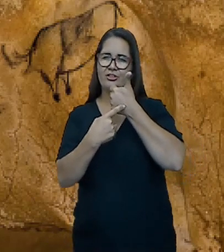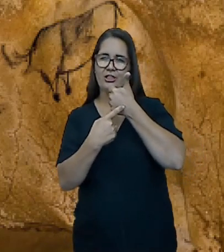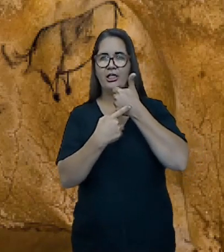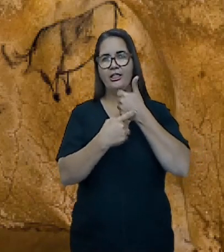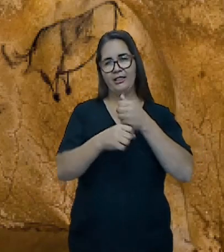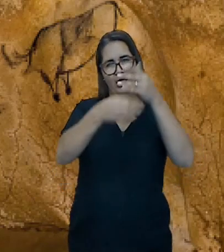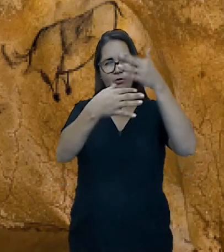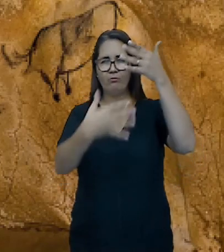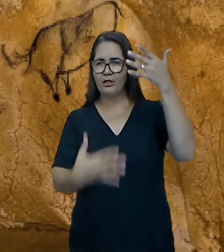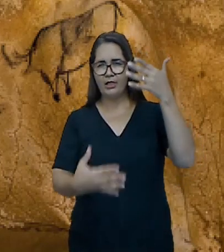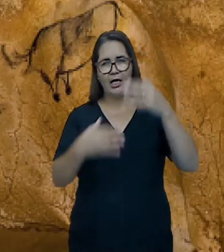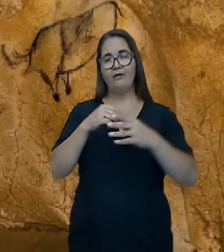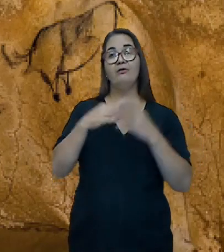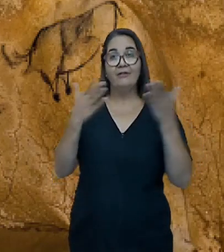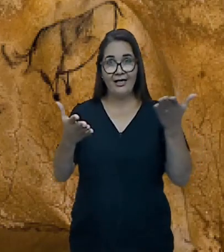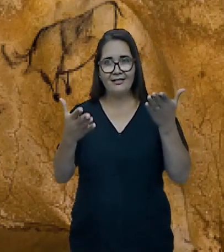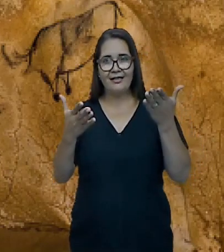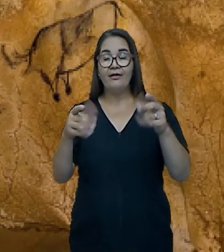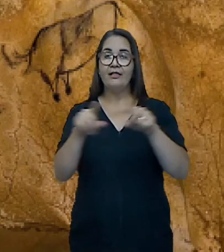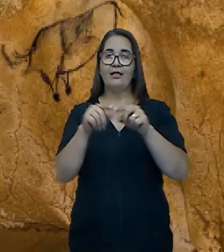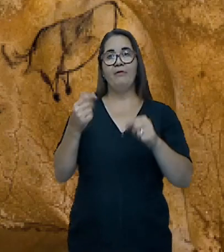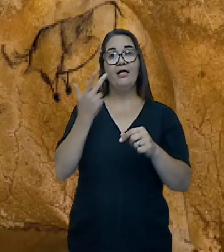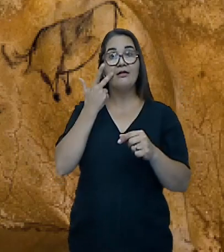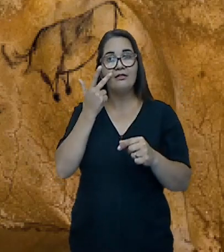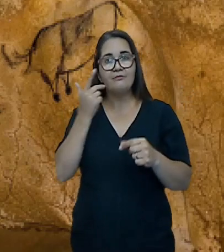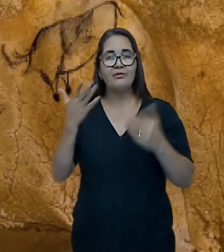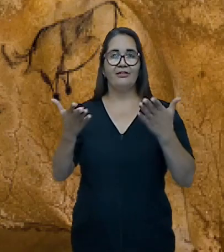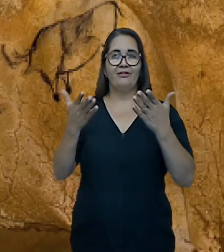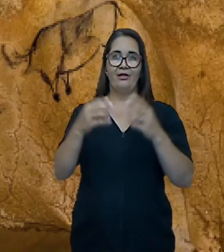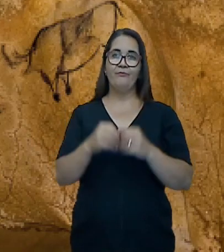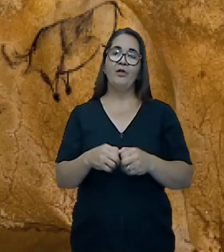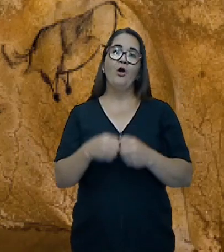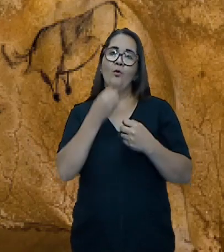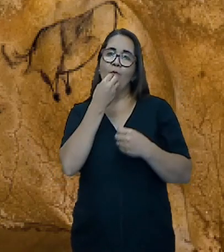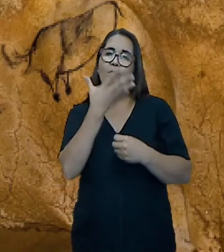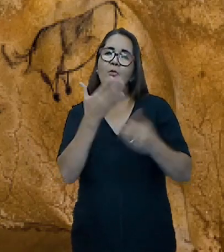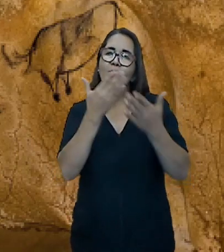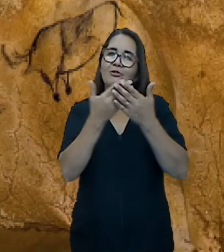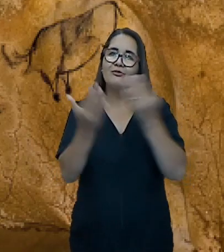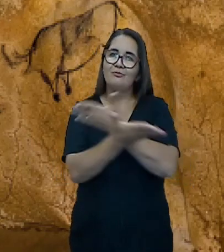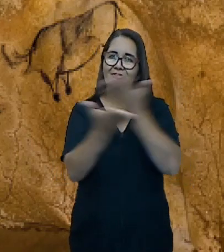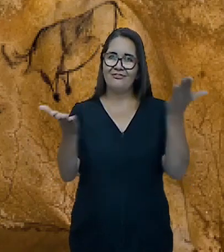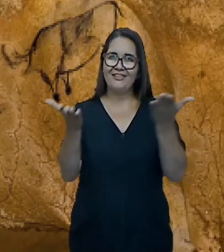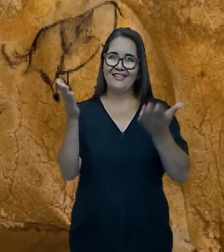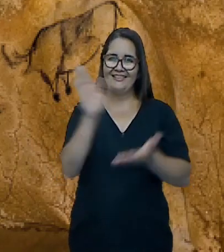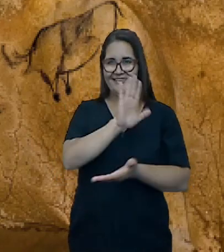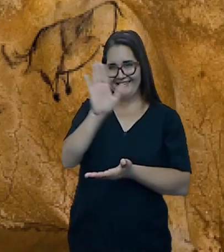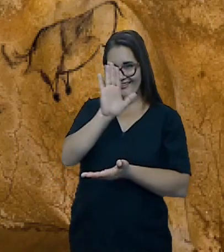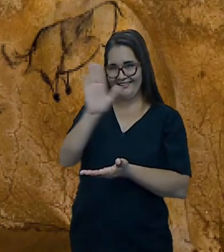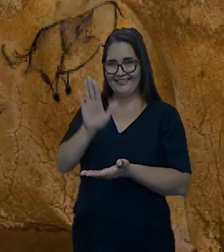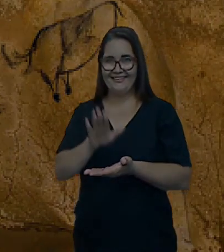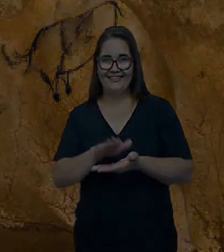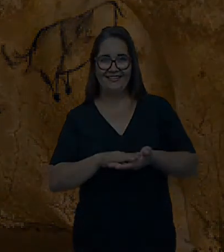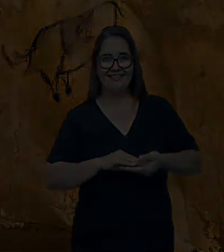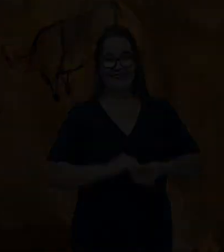acesse nossas redes sociais, SMED-GV. Um ótimo estudo a todos e até a próxima aula.